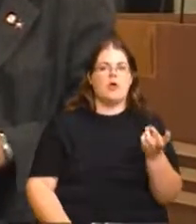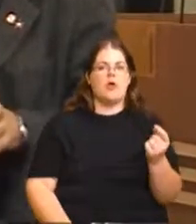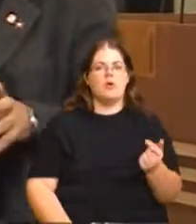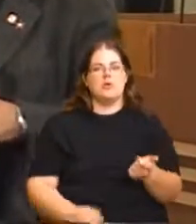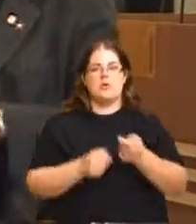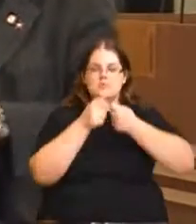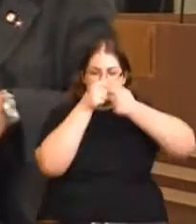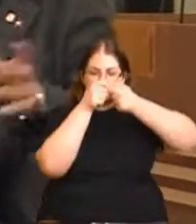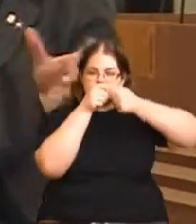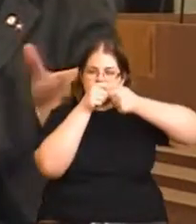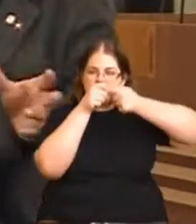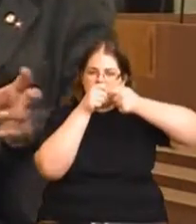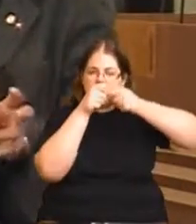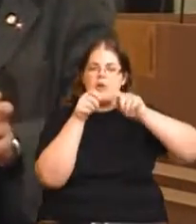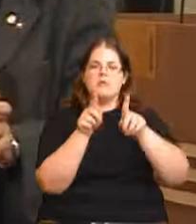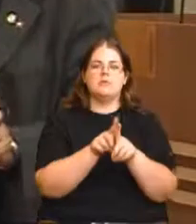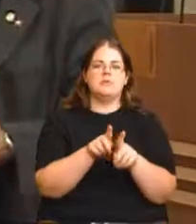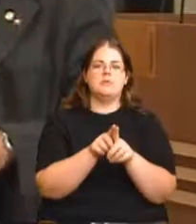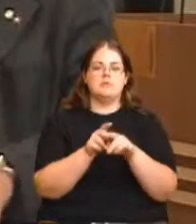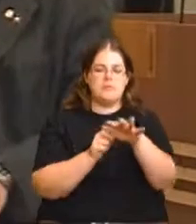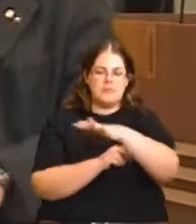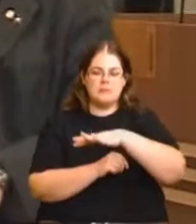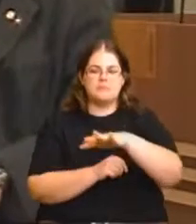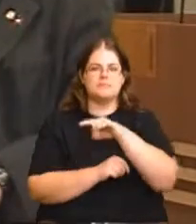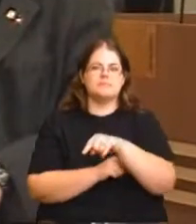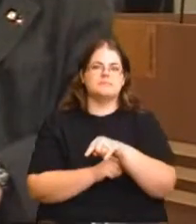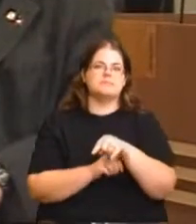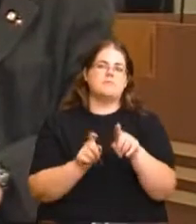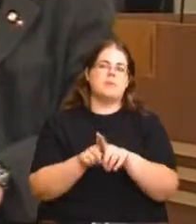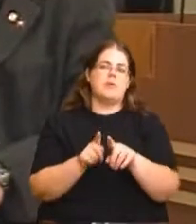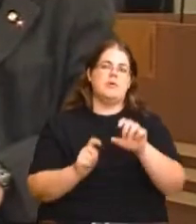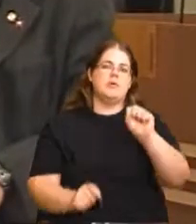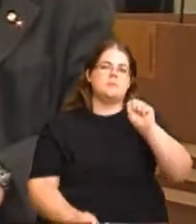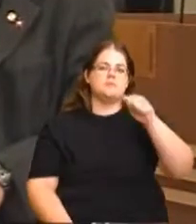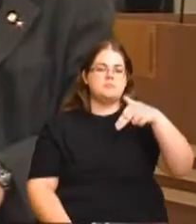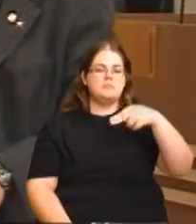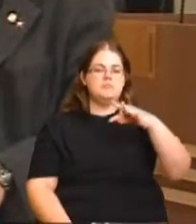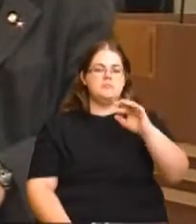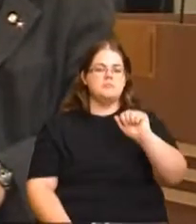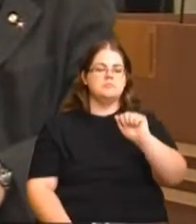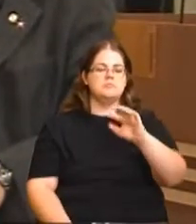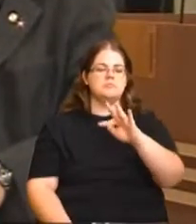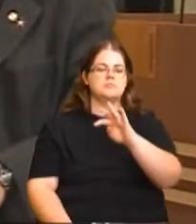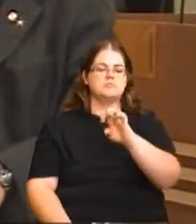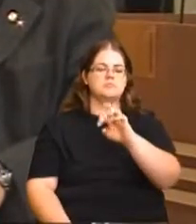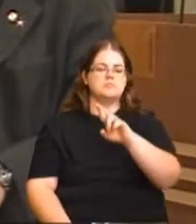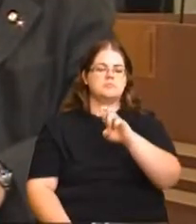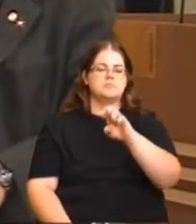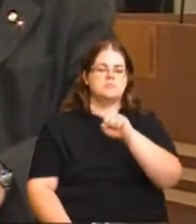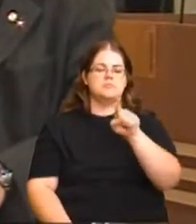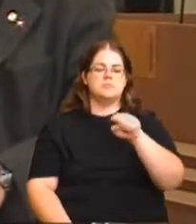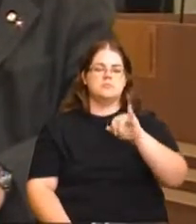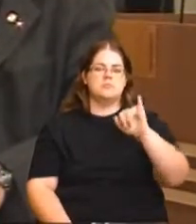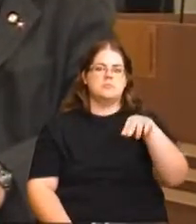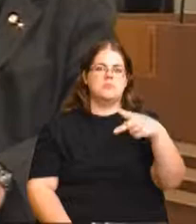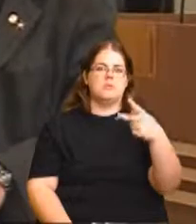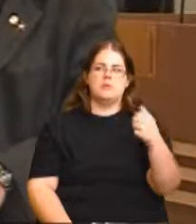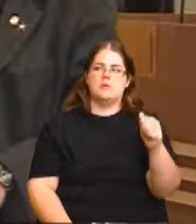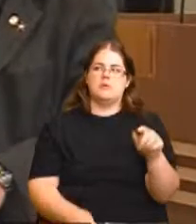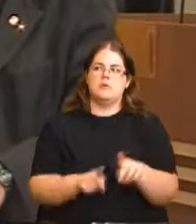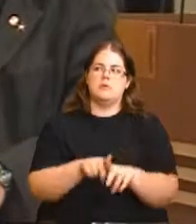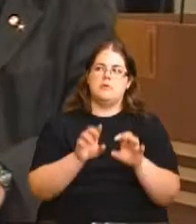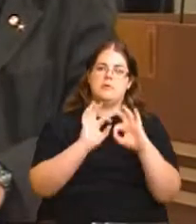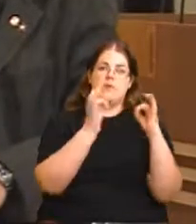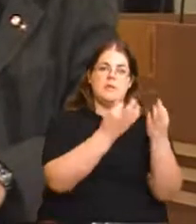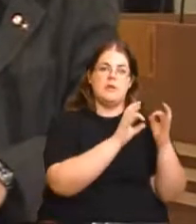tem acelerado lá na região da Zona Norte. Eu acompanho ele pela Santa Terezinha, que tem um local muito...